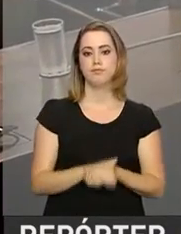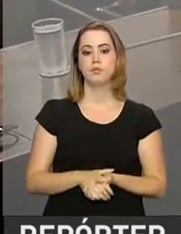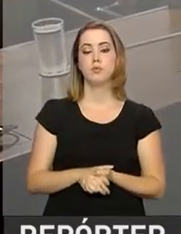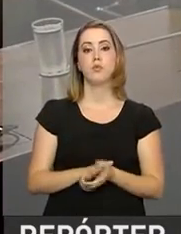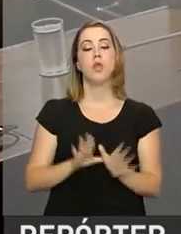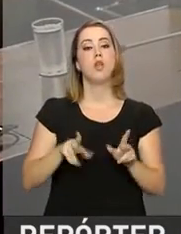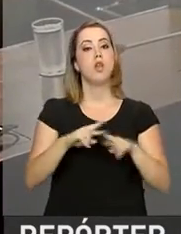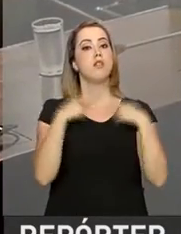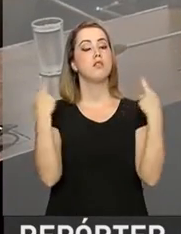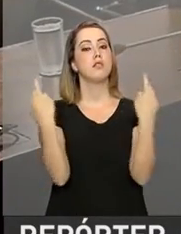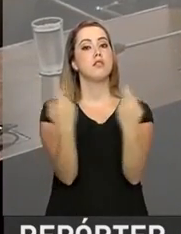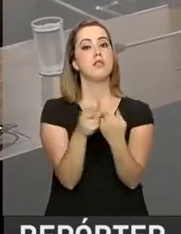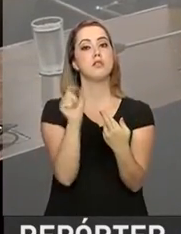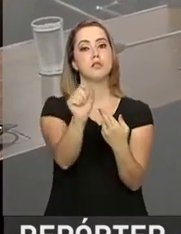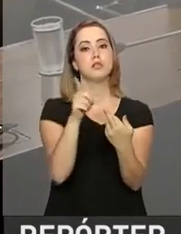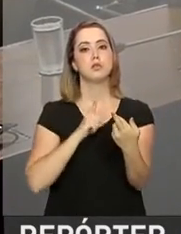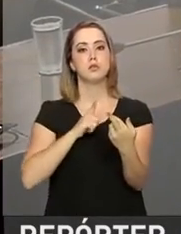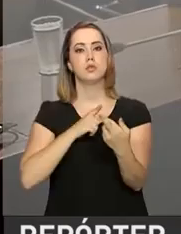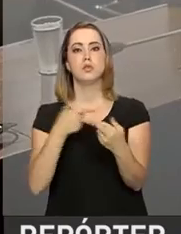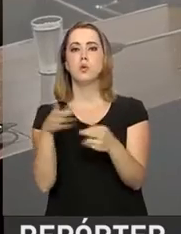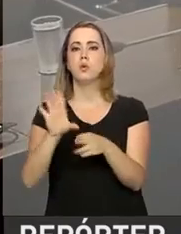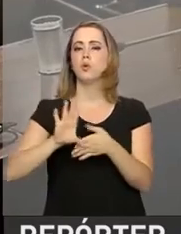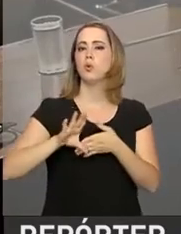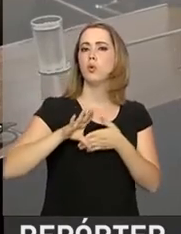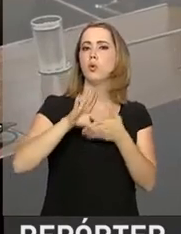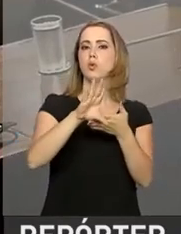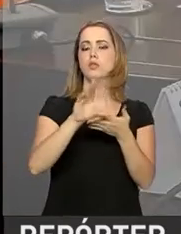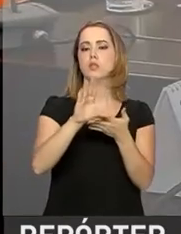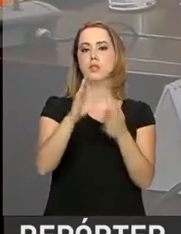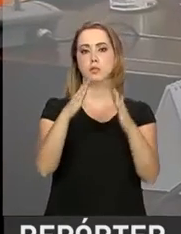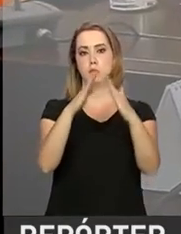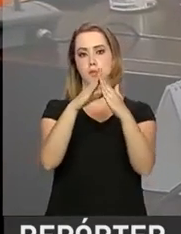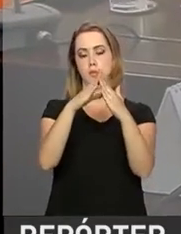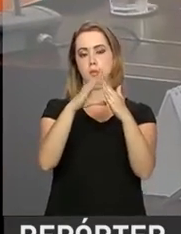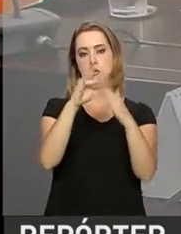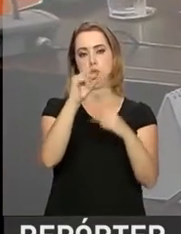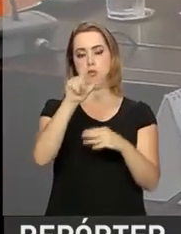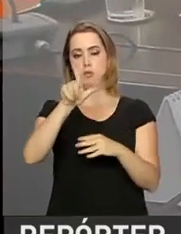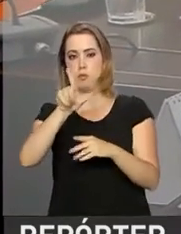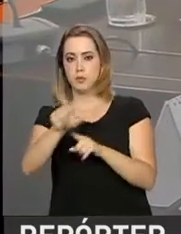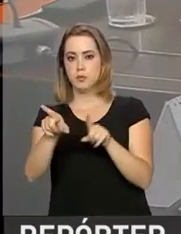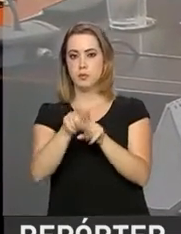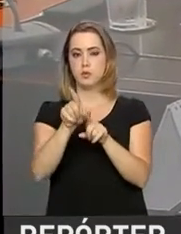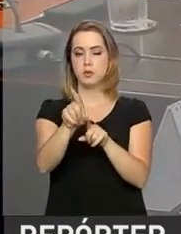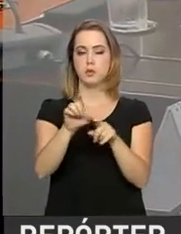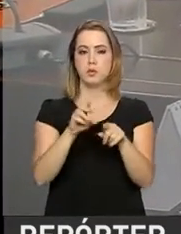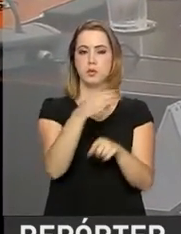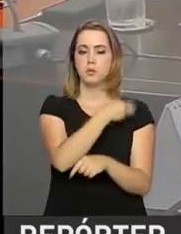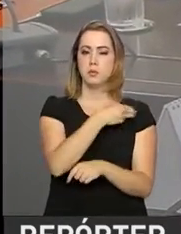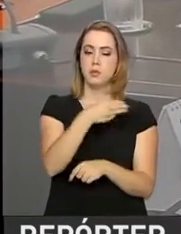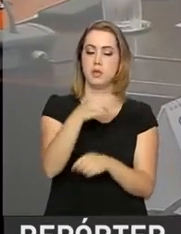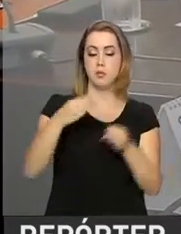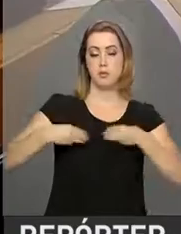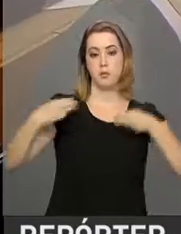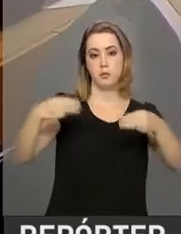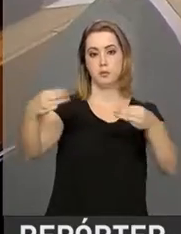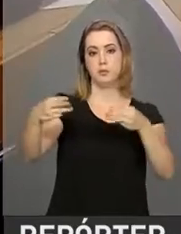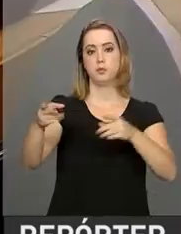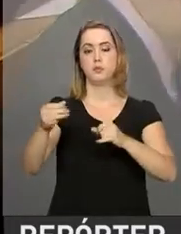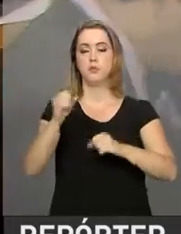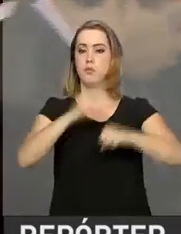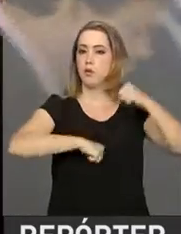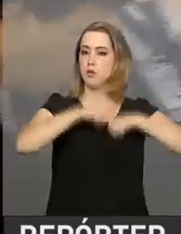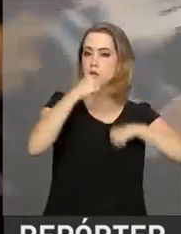de Desenvolvimento Produtivo vai ser coordenado pela Casa Civil e pelo Ministério da Indústria, Comércio Exterior e Serviços. Ele